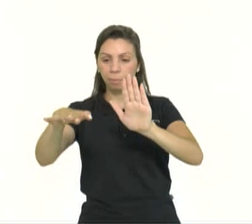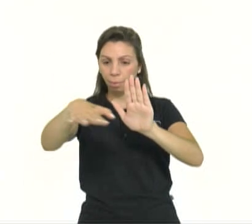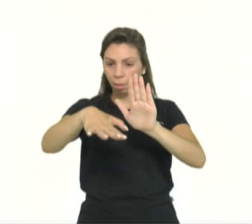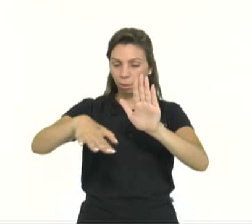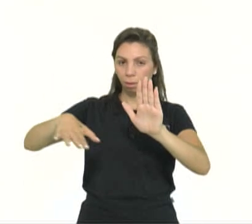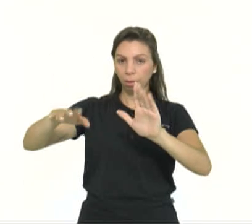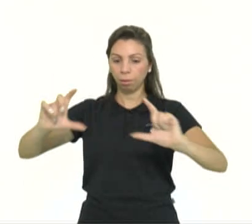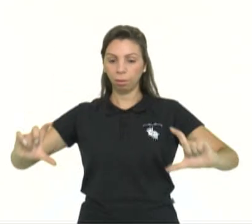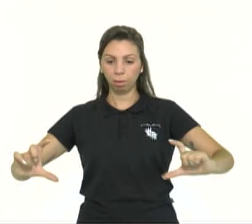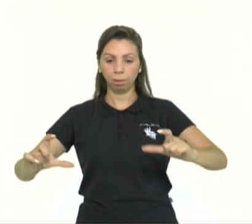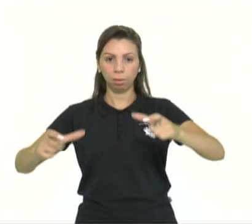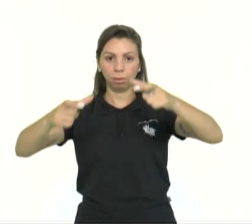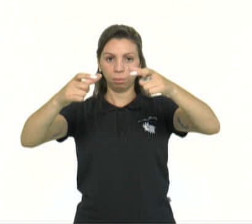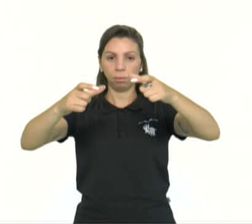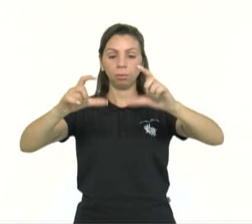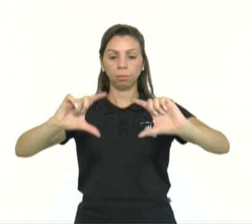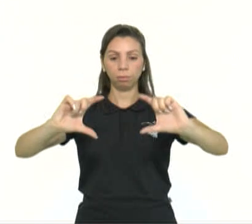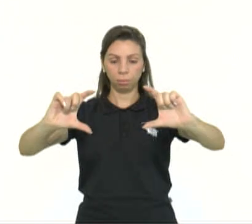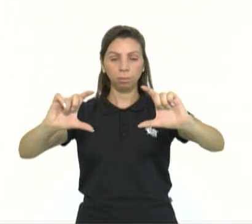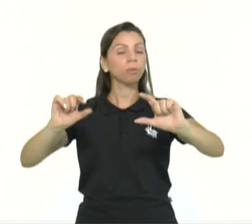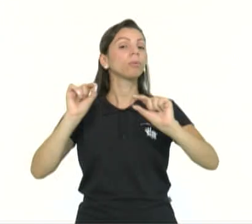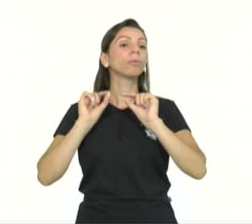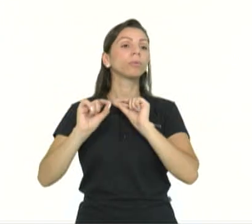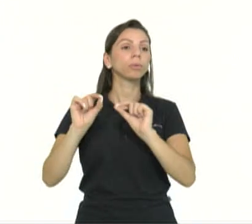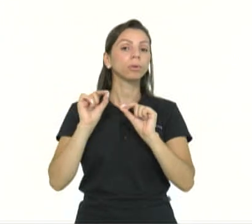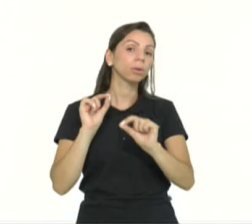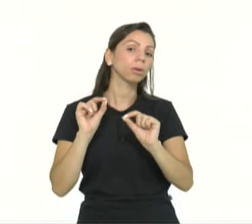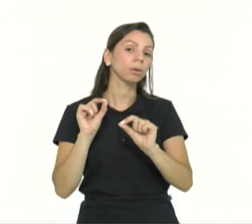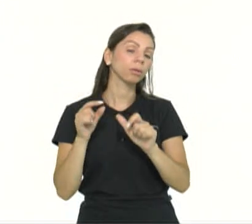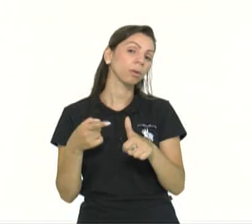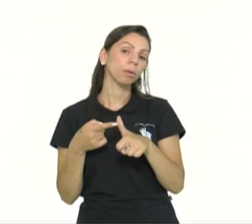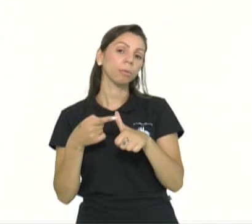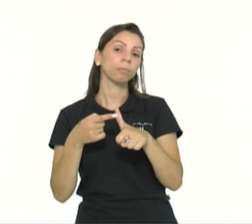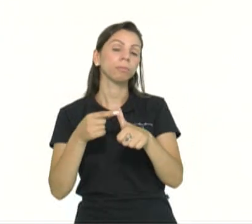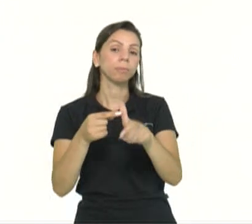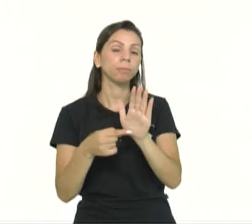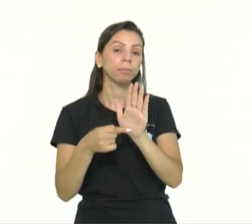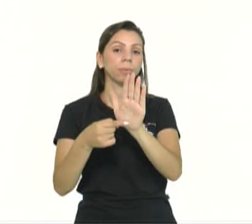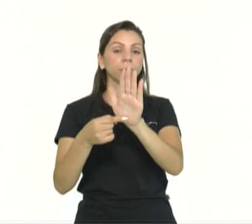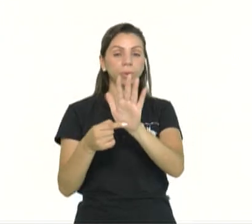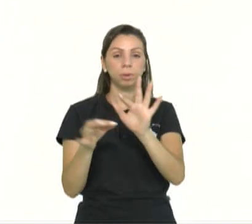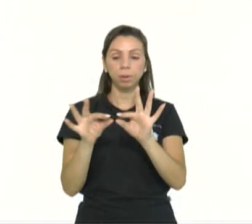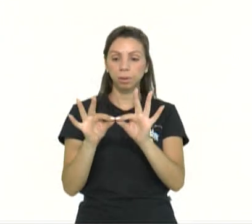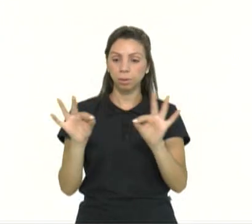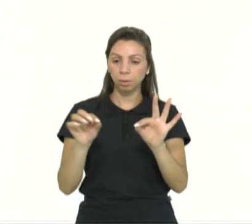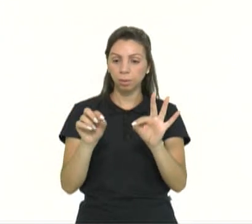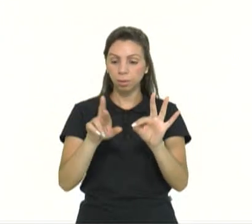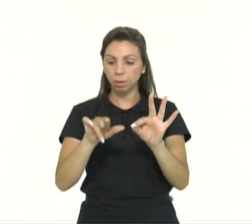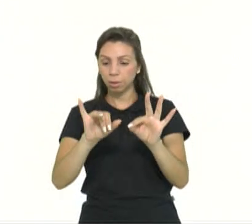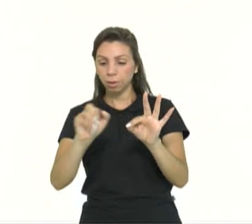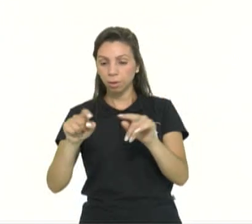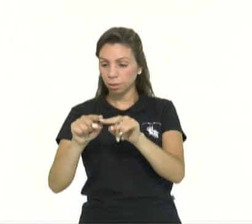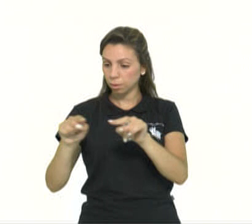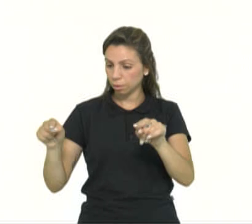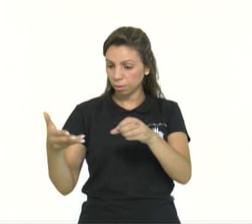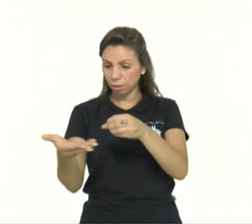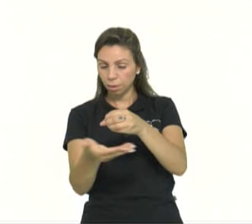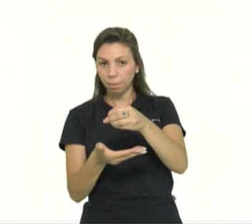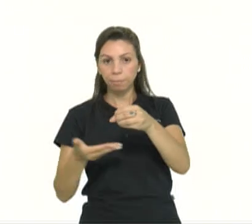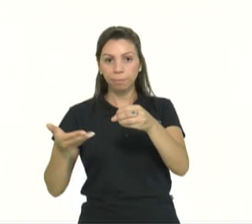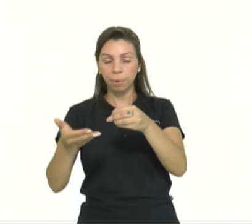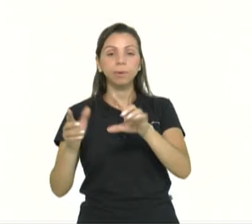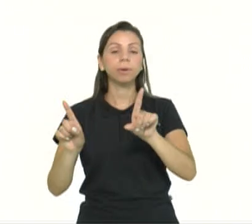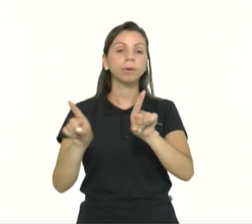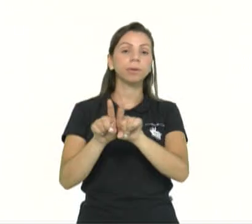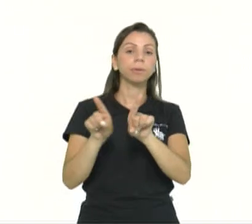de um tronco de cone com as indicações das medidas dos raios, das circunferências das bases e